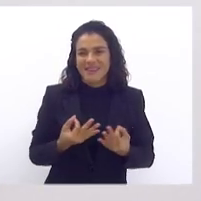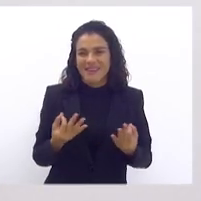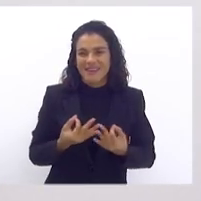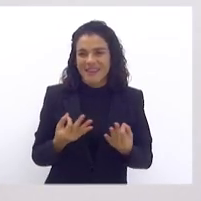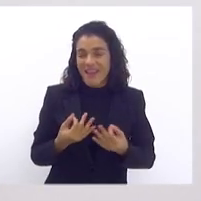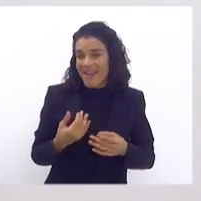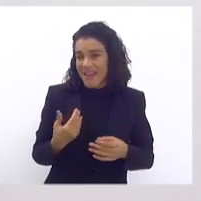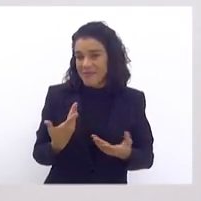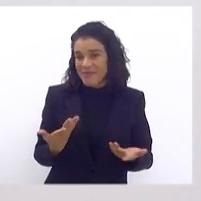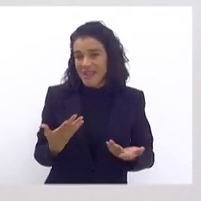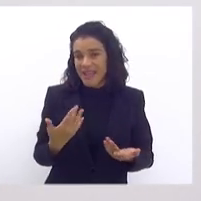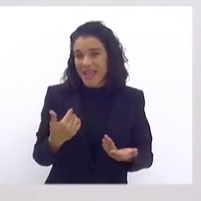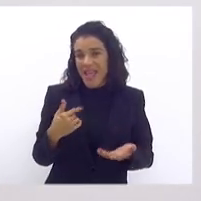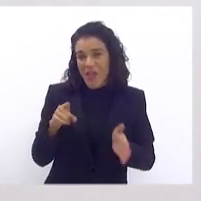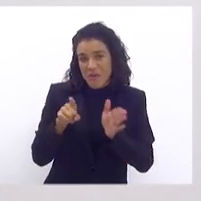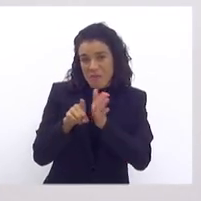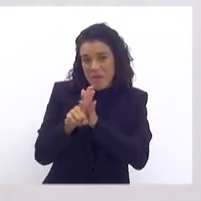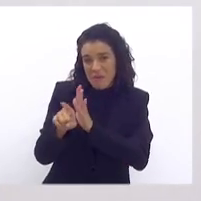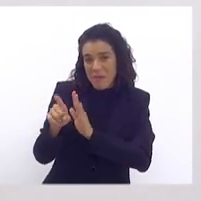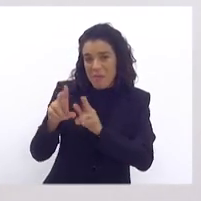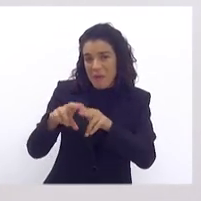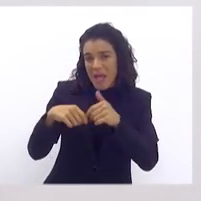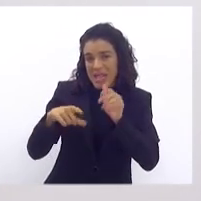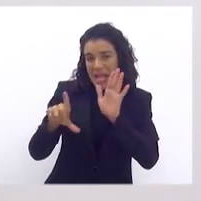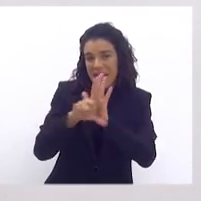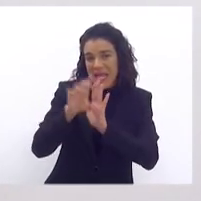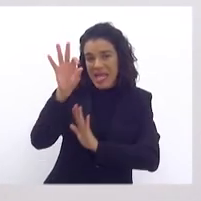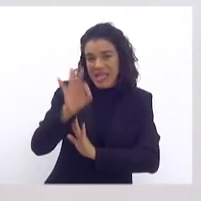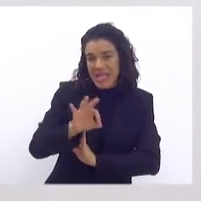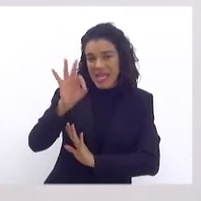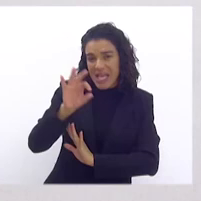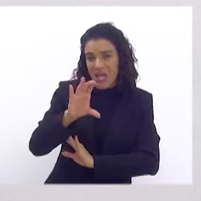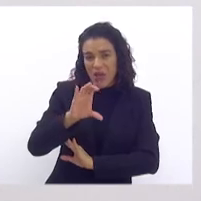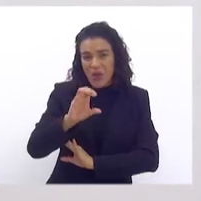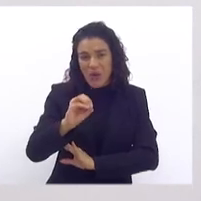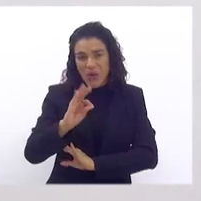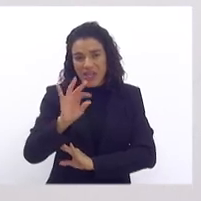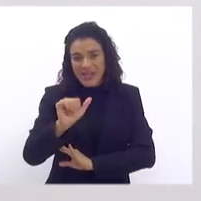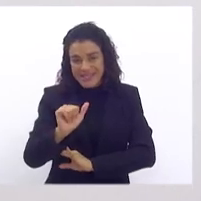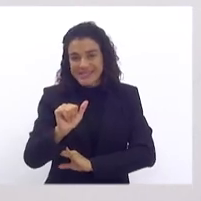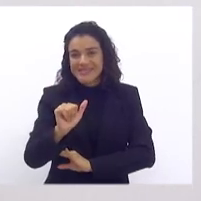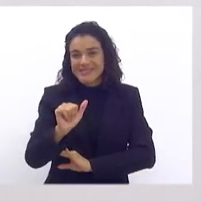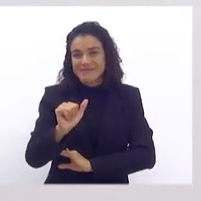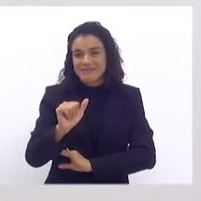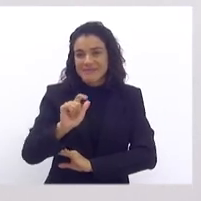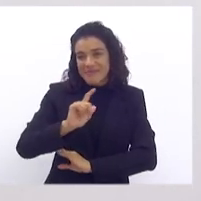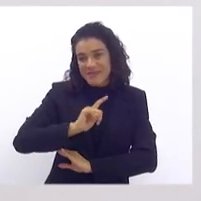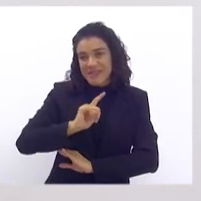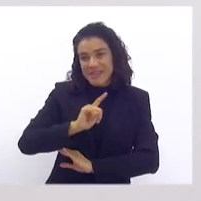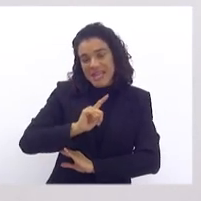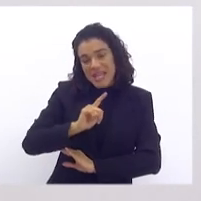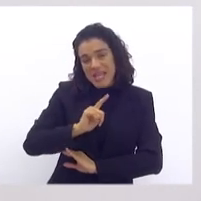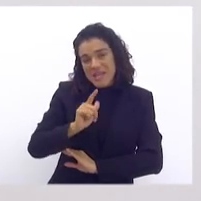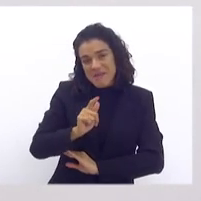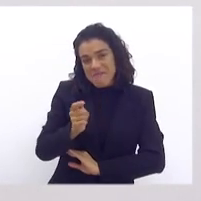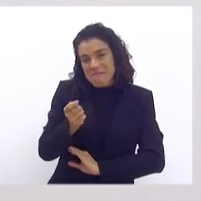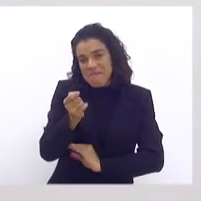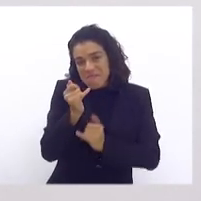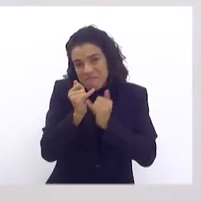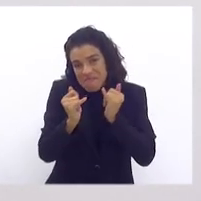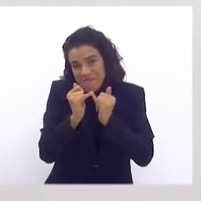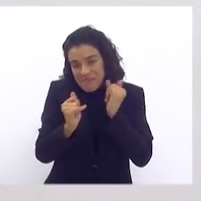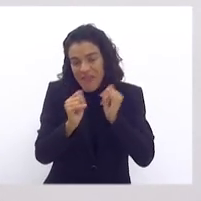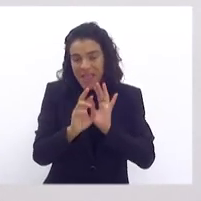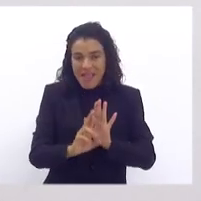Até porque eu fiz a pergunta baseada na lei das cotas, né? Porque se você tem cotas mínimas, você vai ter, pelo menos parcialmente,